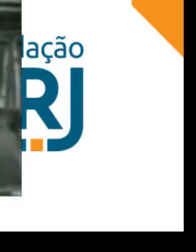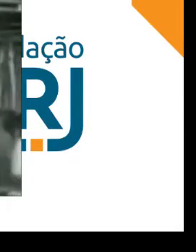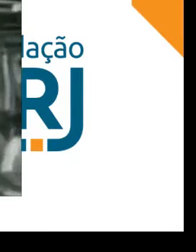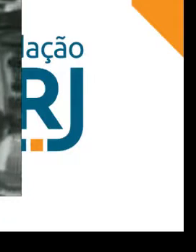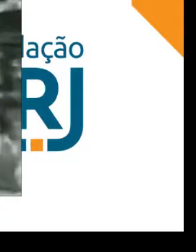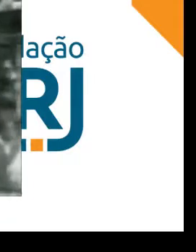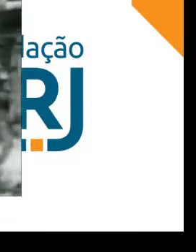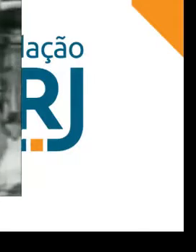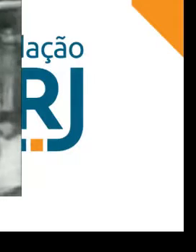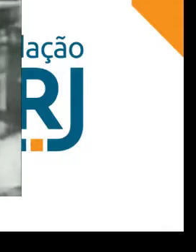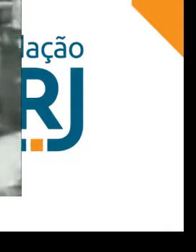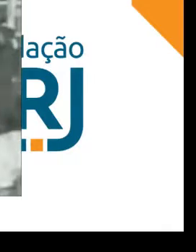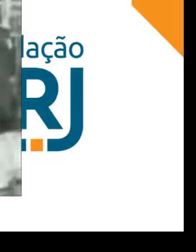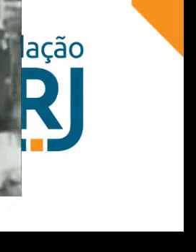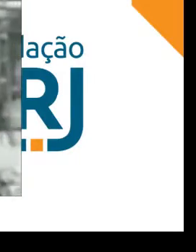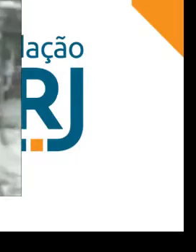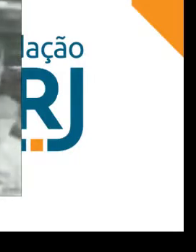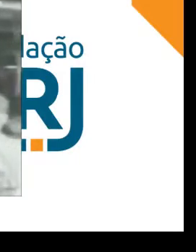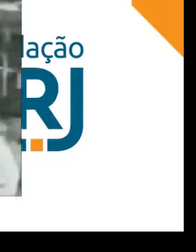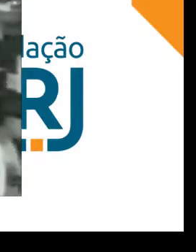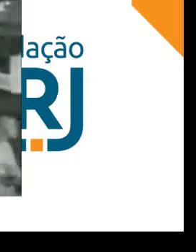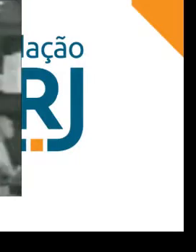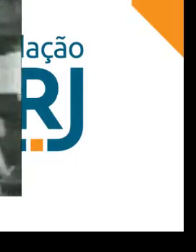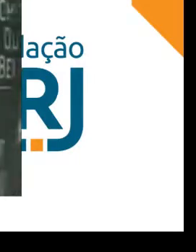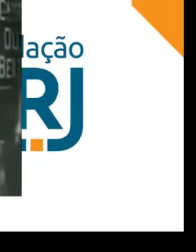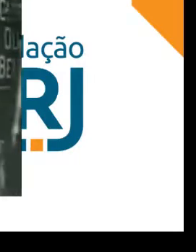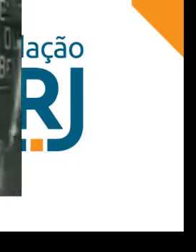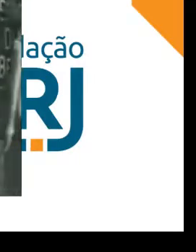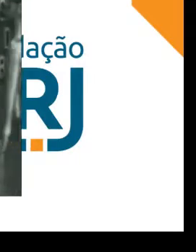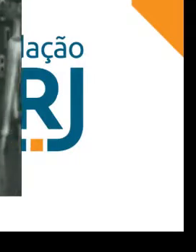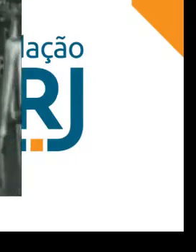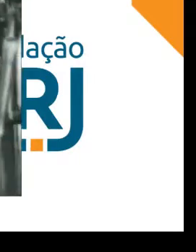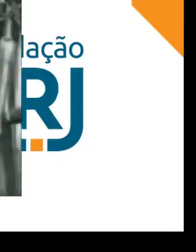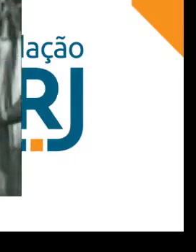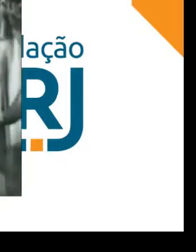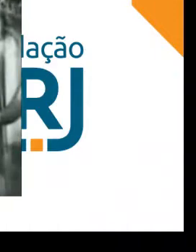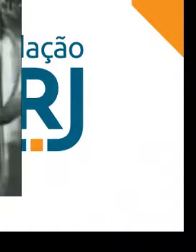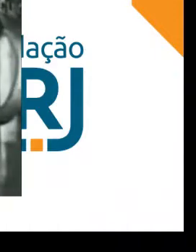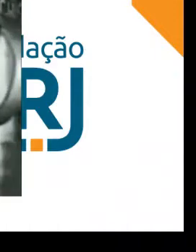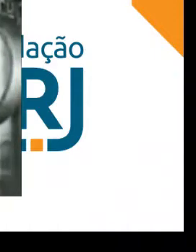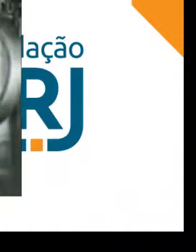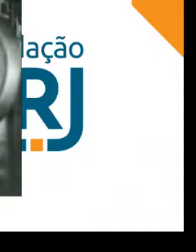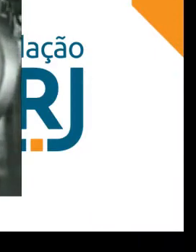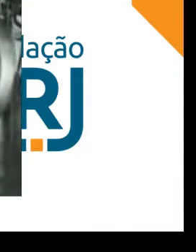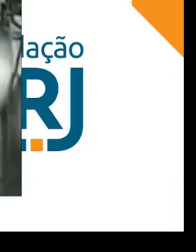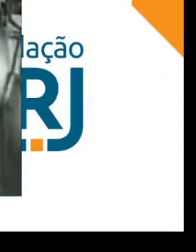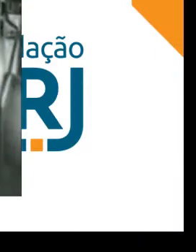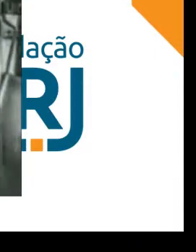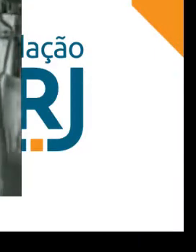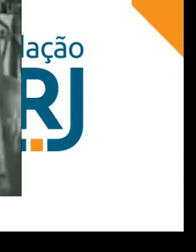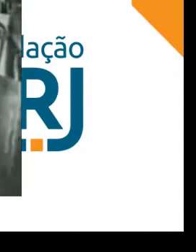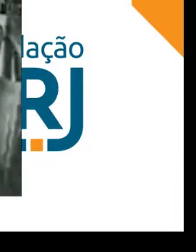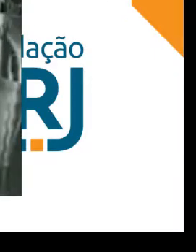Poucos aguentavam o ritmo e o barulho durante muito tempo. Experimentavam algumas semanas e depois despediam-se. Mas